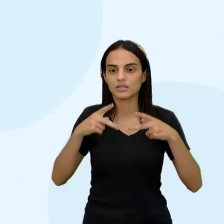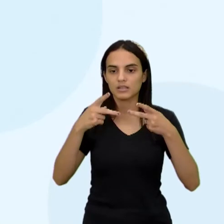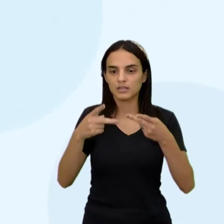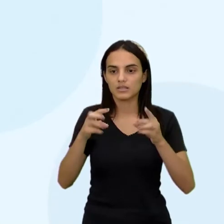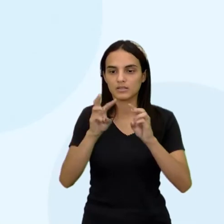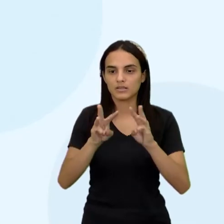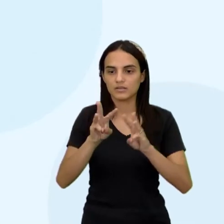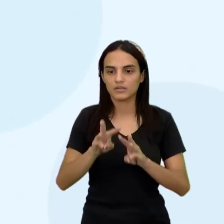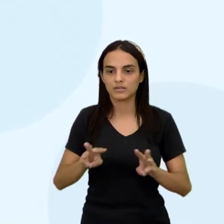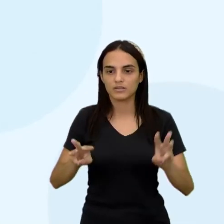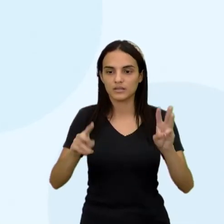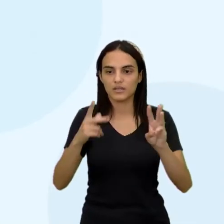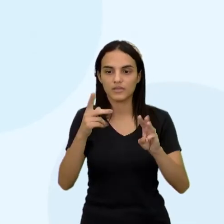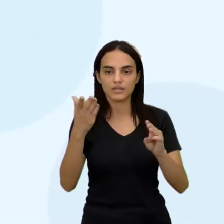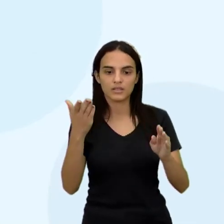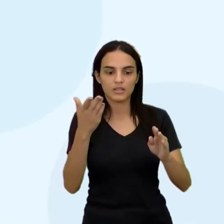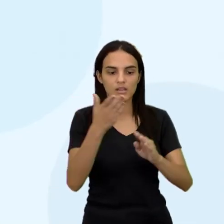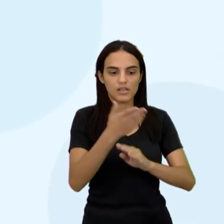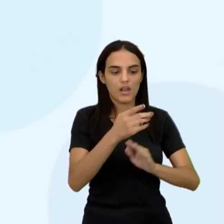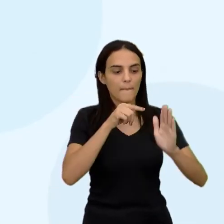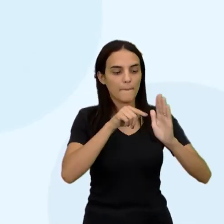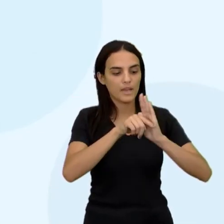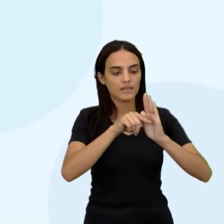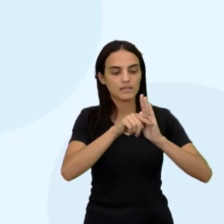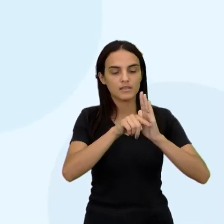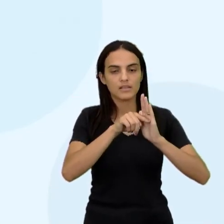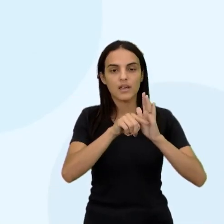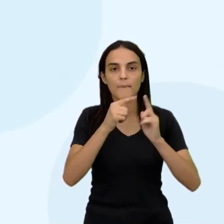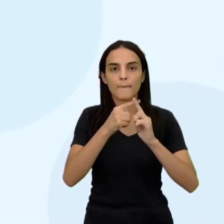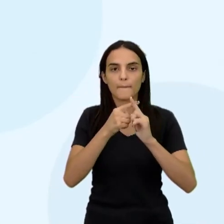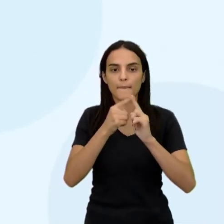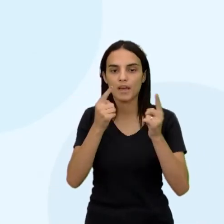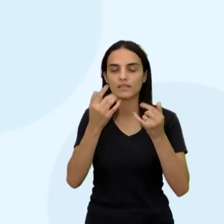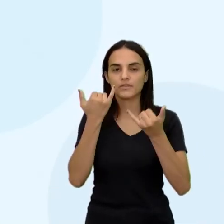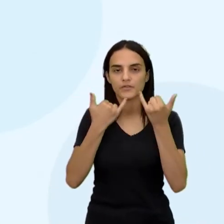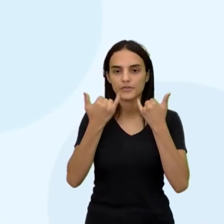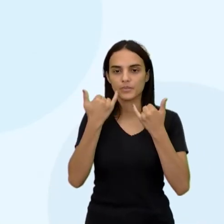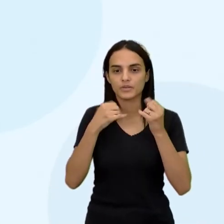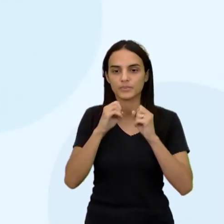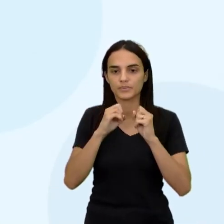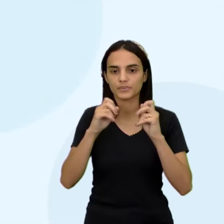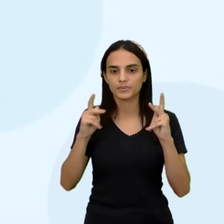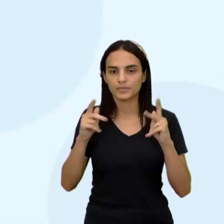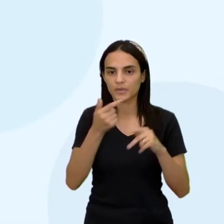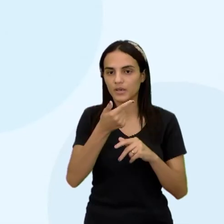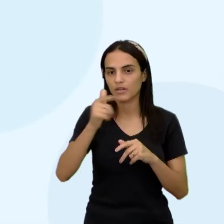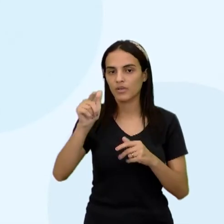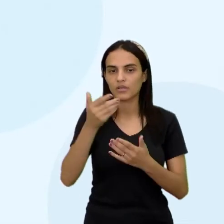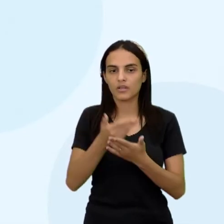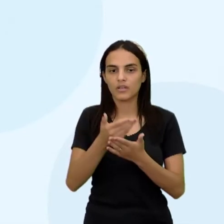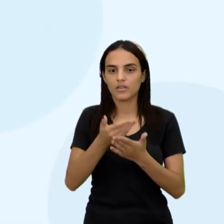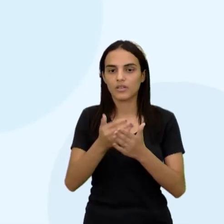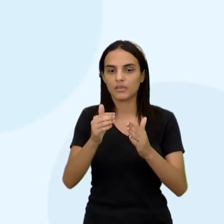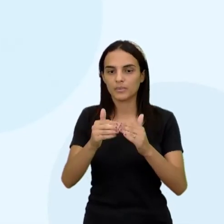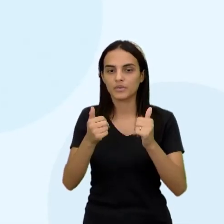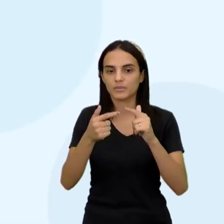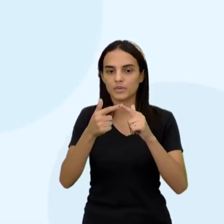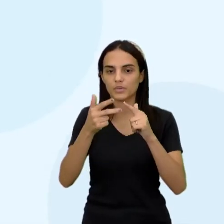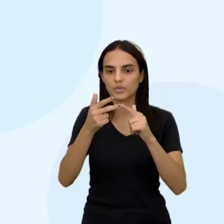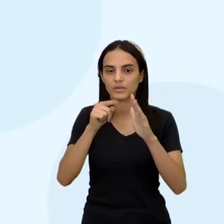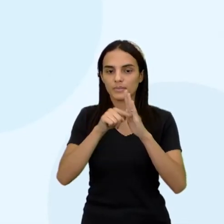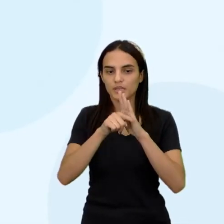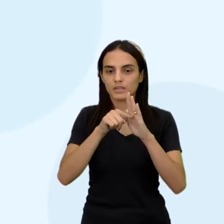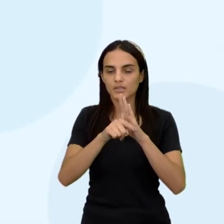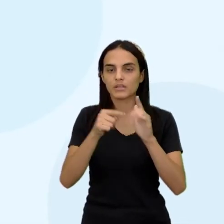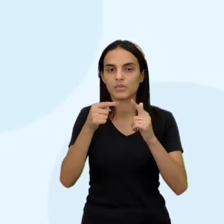vocês entrarem, pesquisarem aí mais informações, tá bom? Então, para a próxima aula, solicitamos 2 pesquisas.